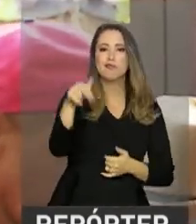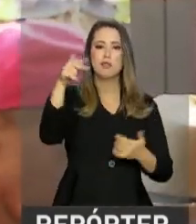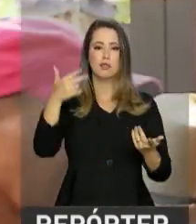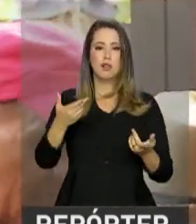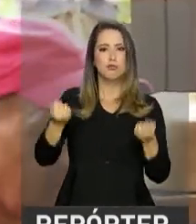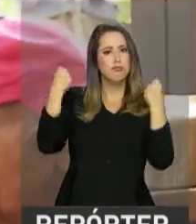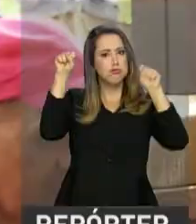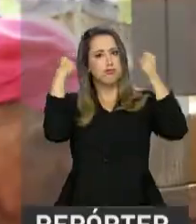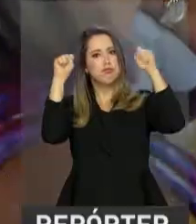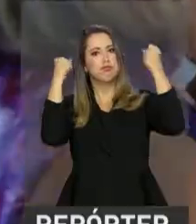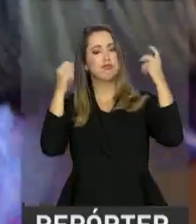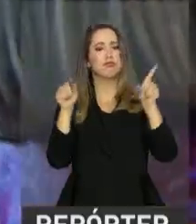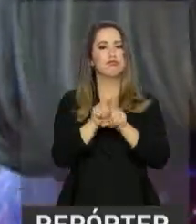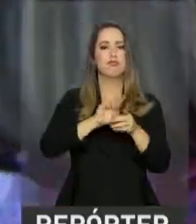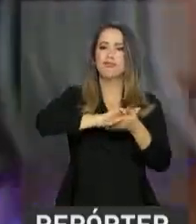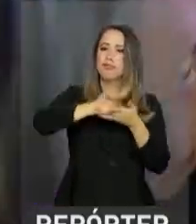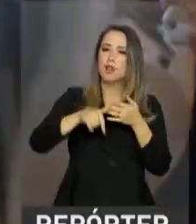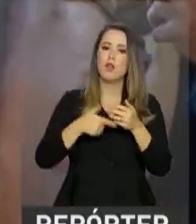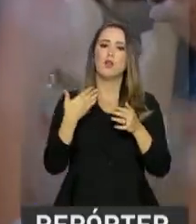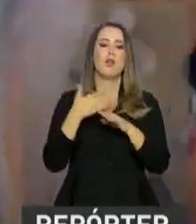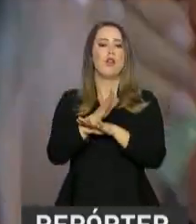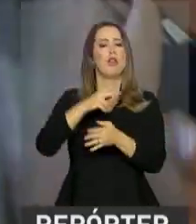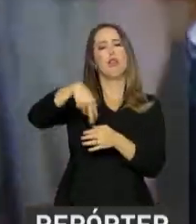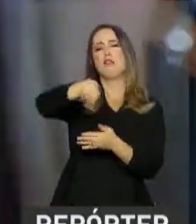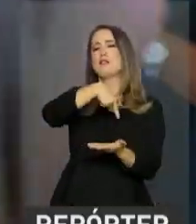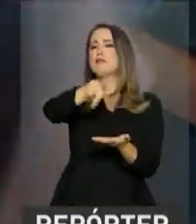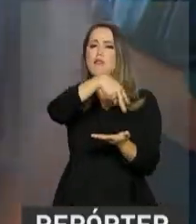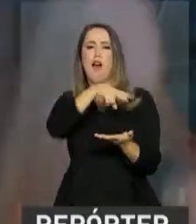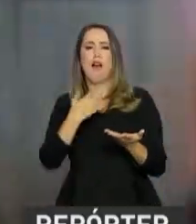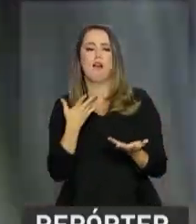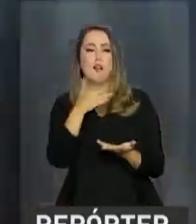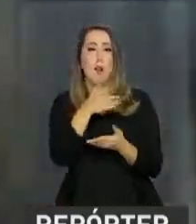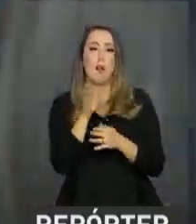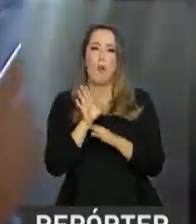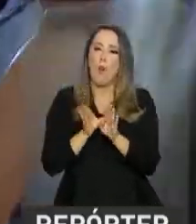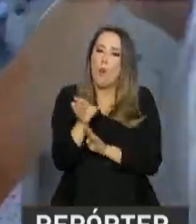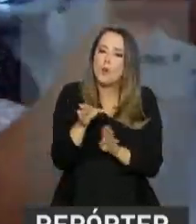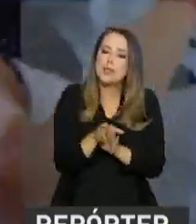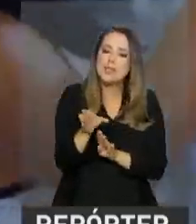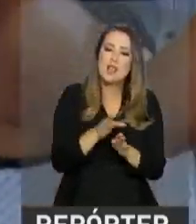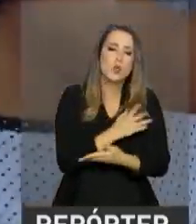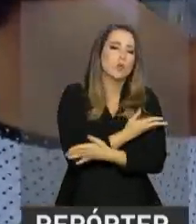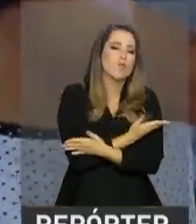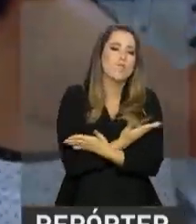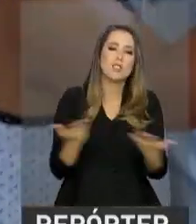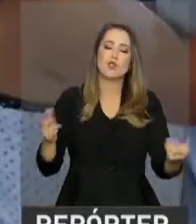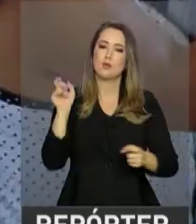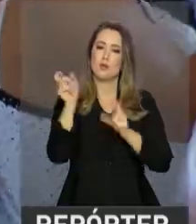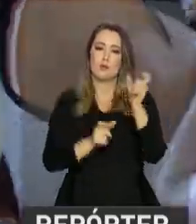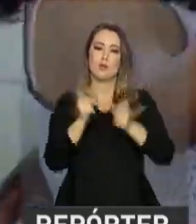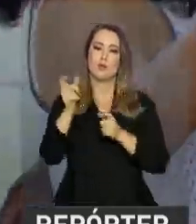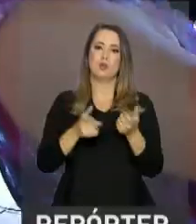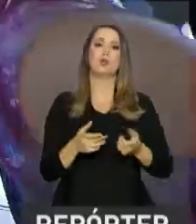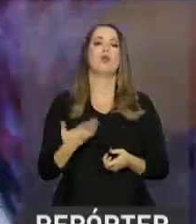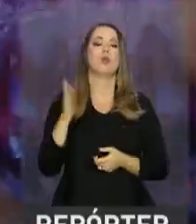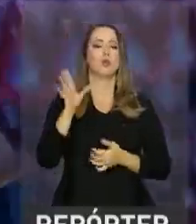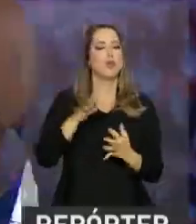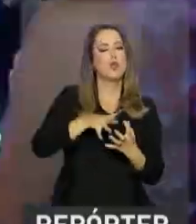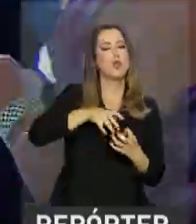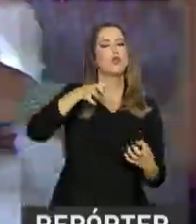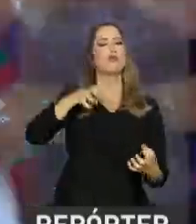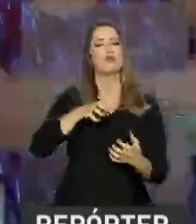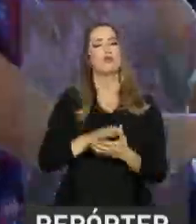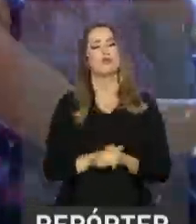fazer hidroginástica, ir para o baile, dançar. Esse é um conselho que eu dou para todas as pessoas da